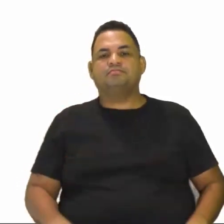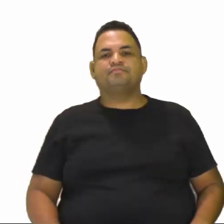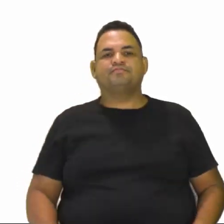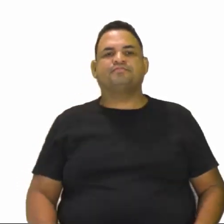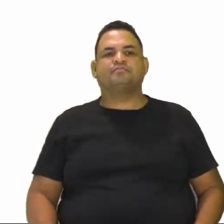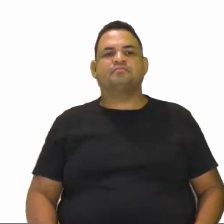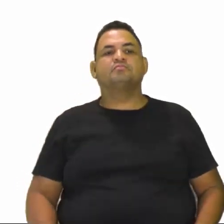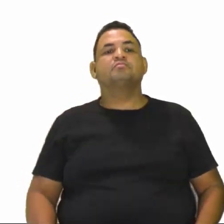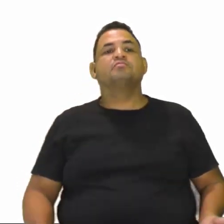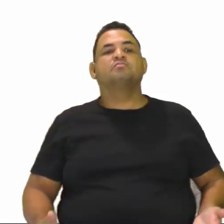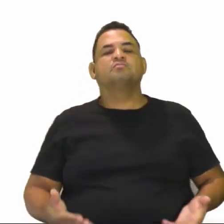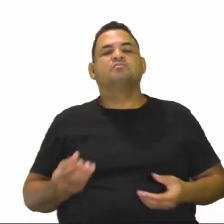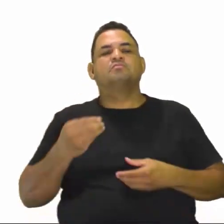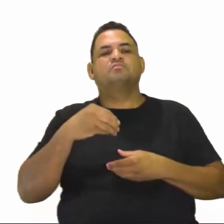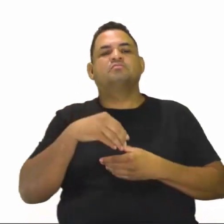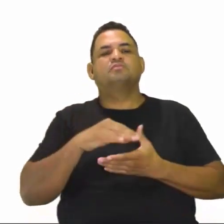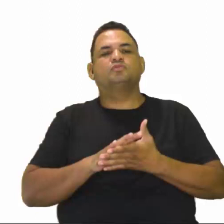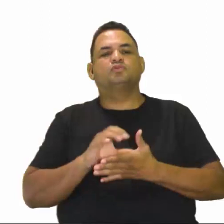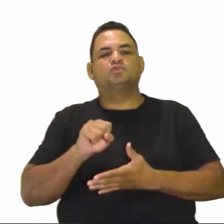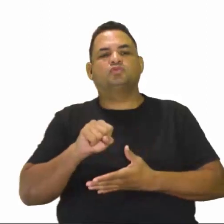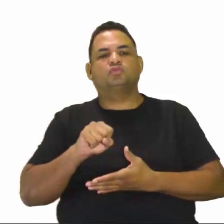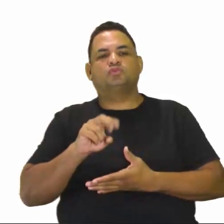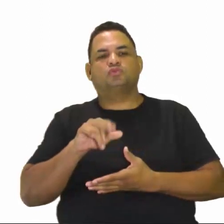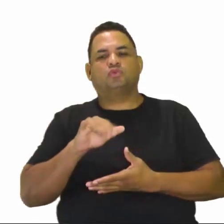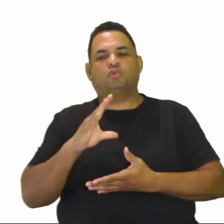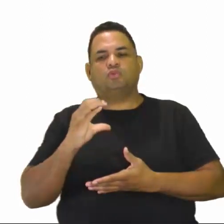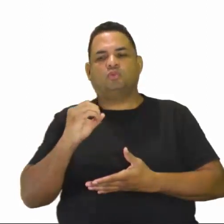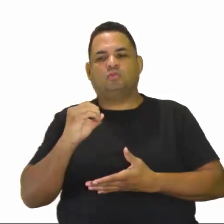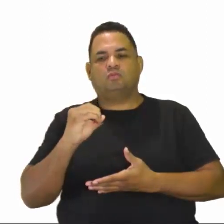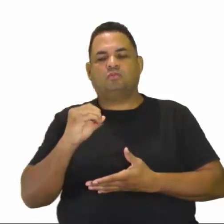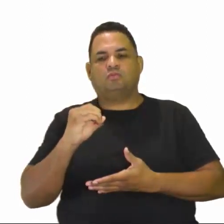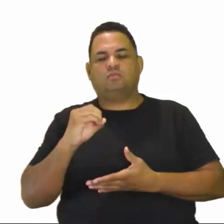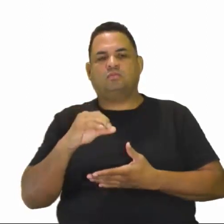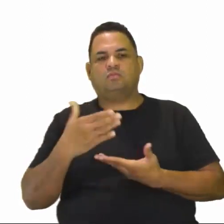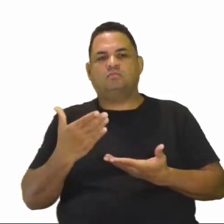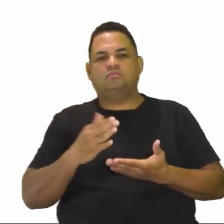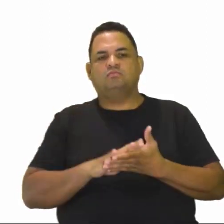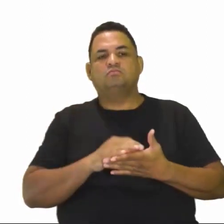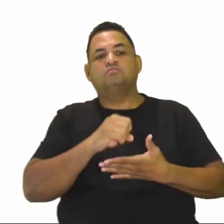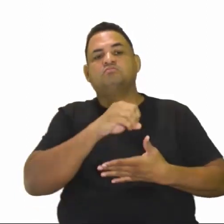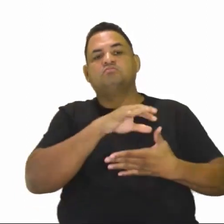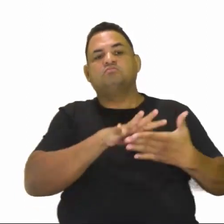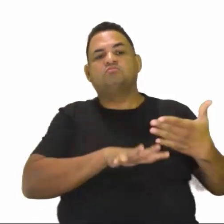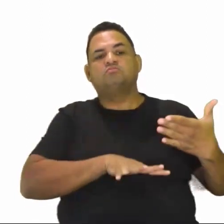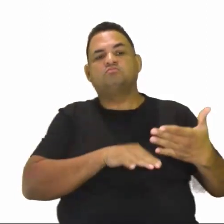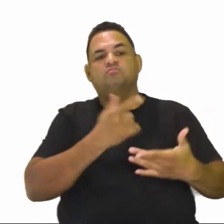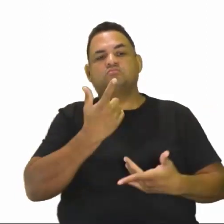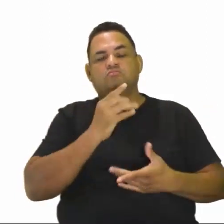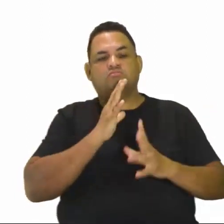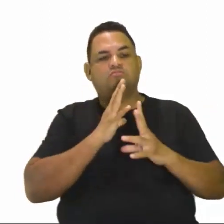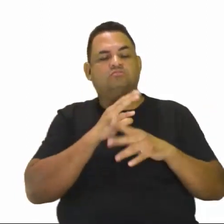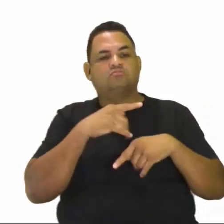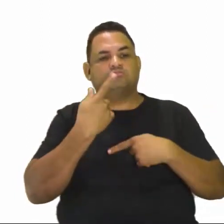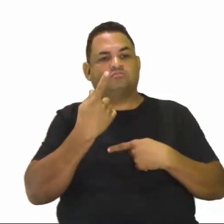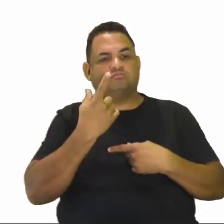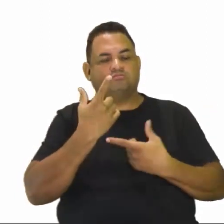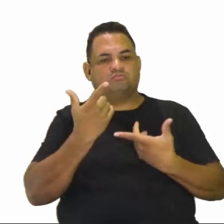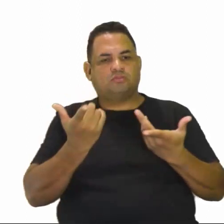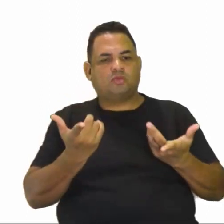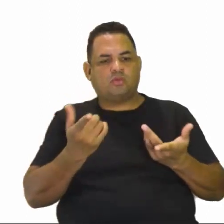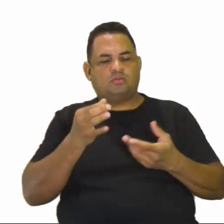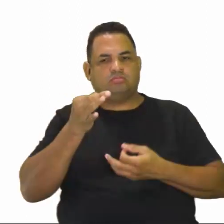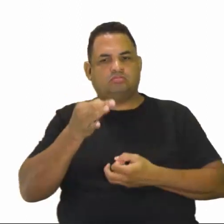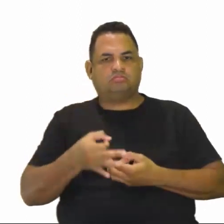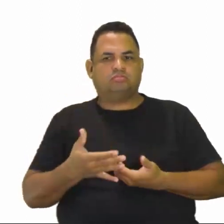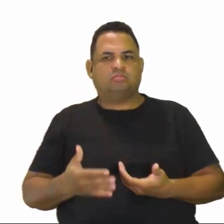OH-. Isso aonde? No nosso suco. E dá as alternativas para a gente determinar qual delas é